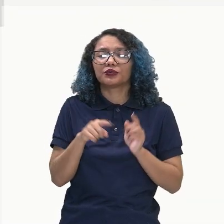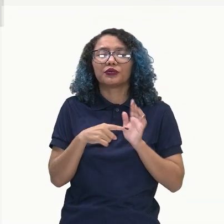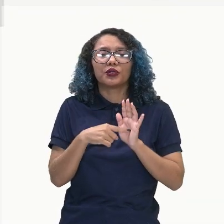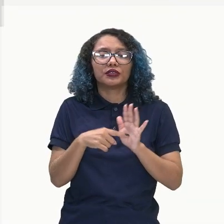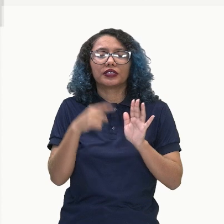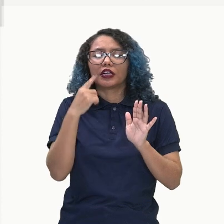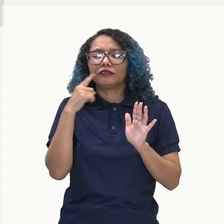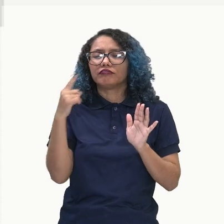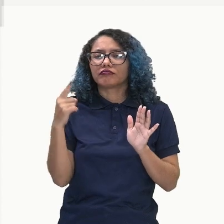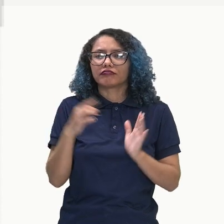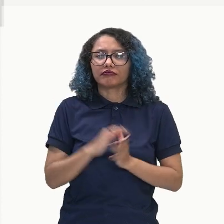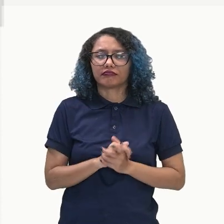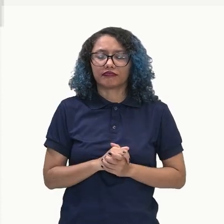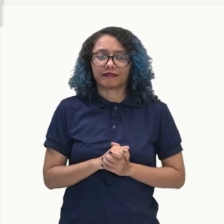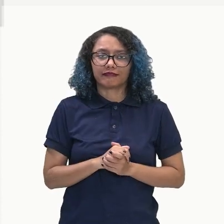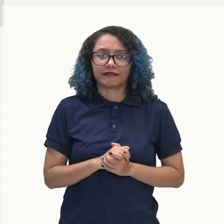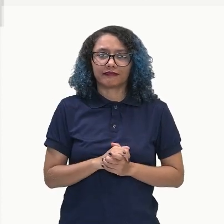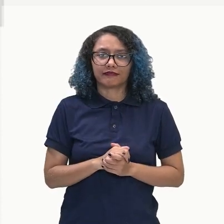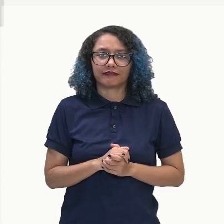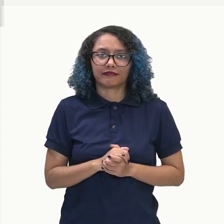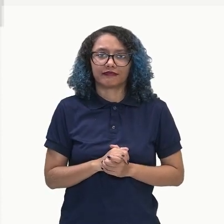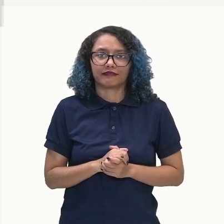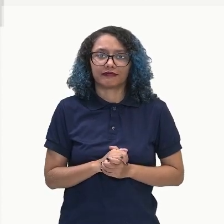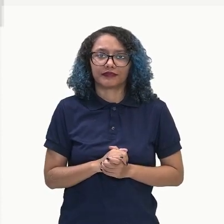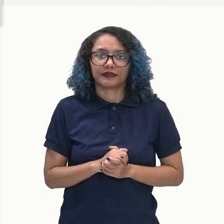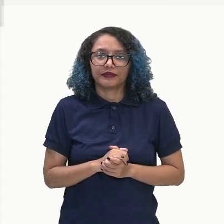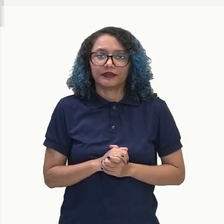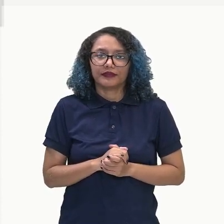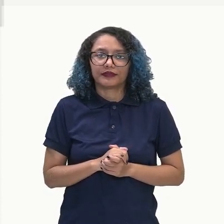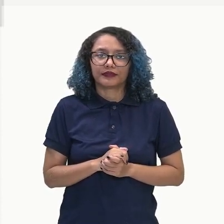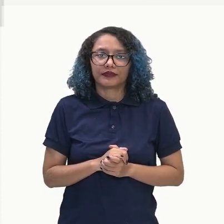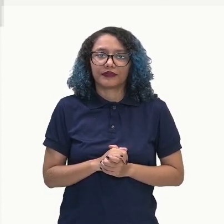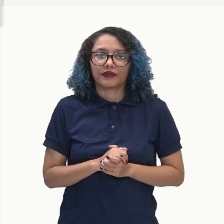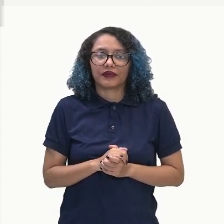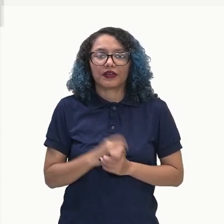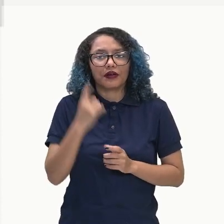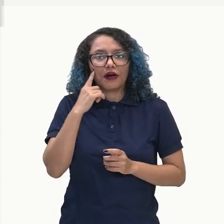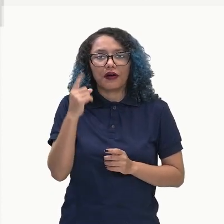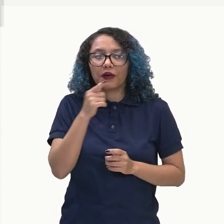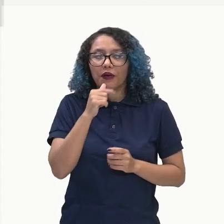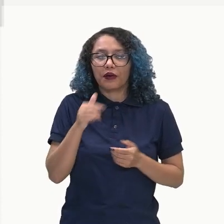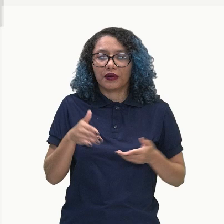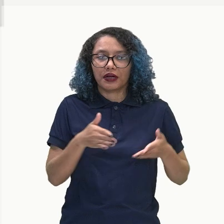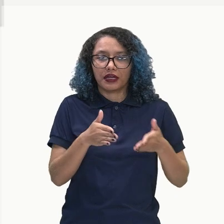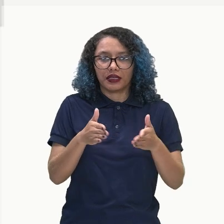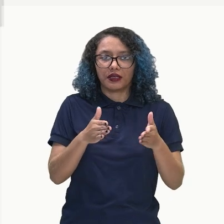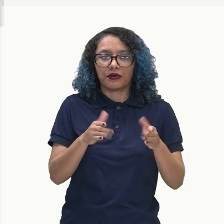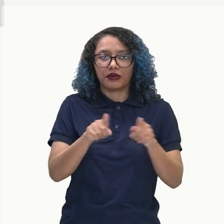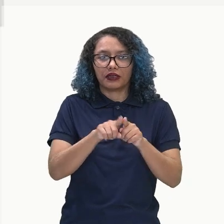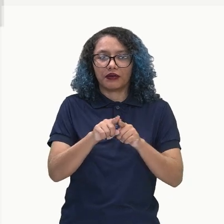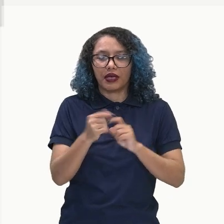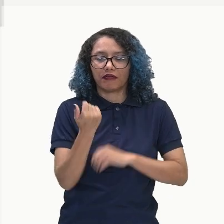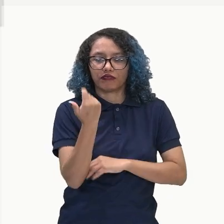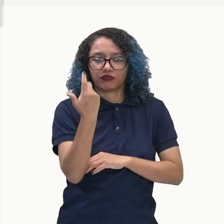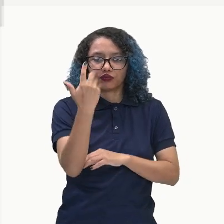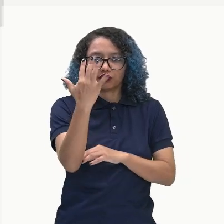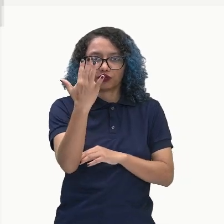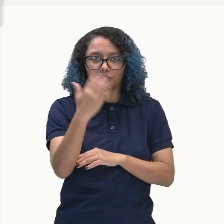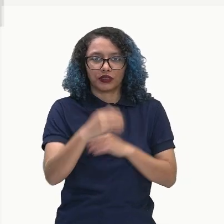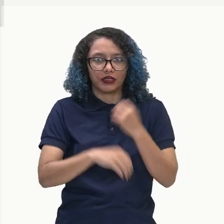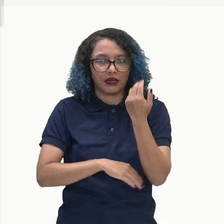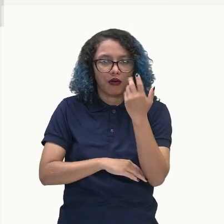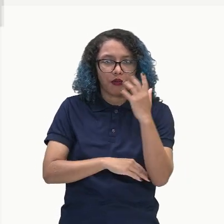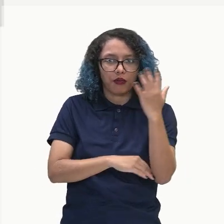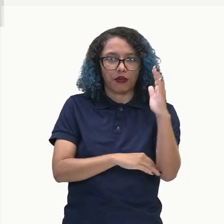temos aí a representação, né, de um rio com a vegetação que está localizada aí